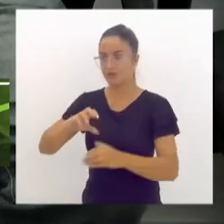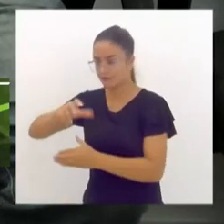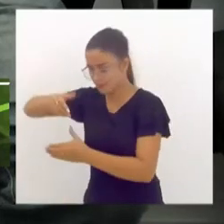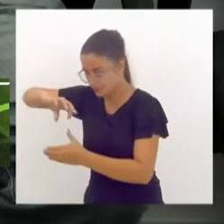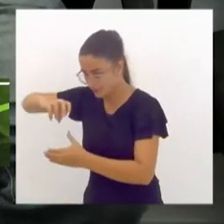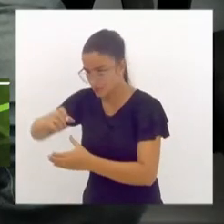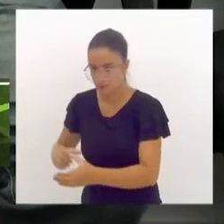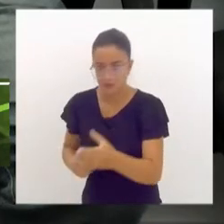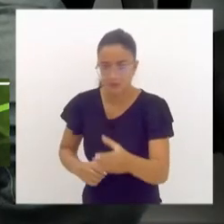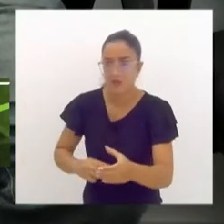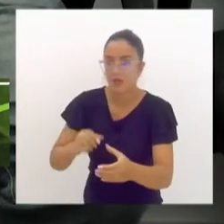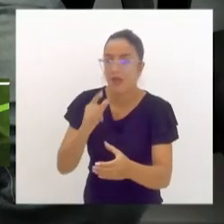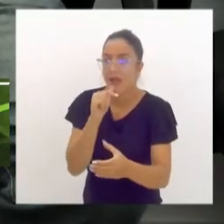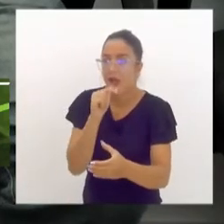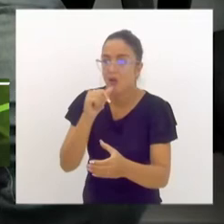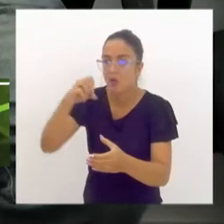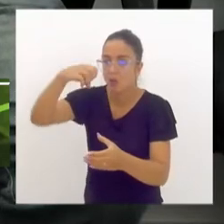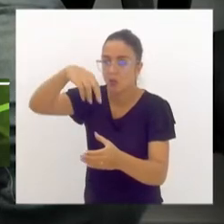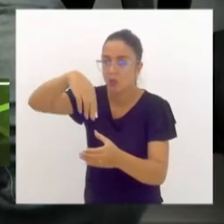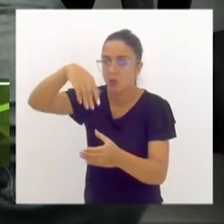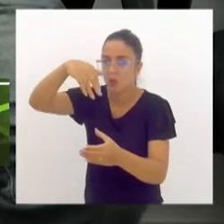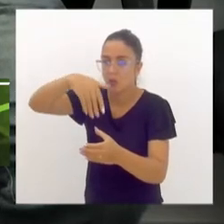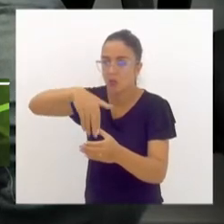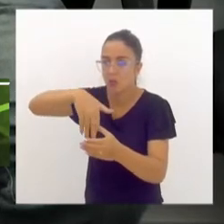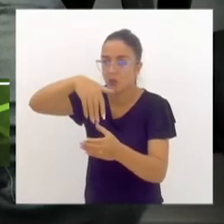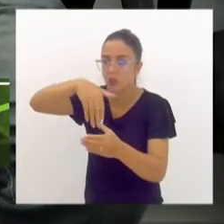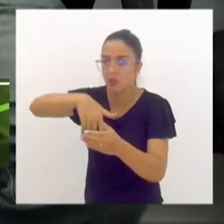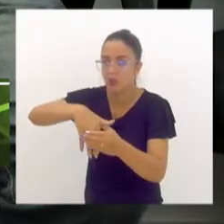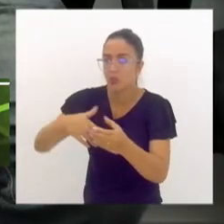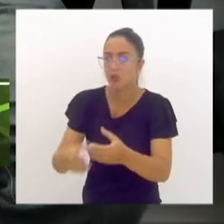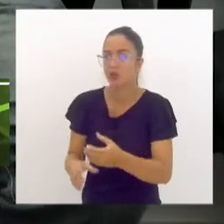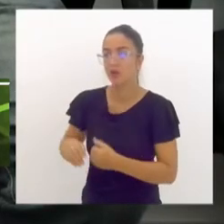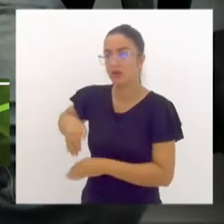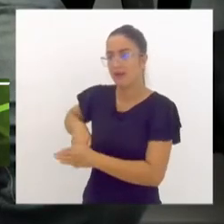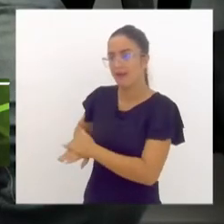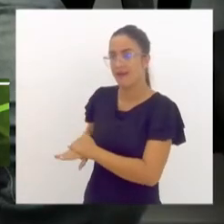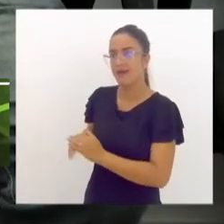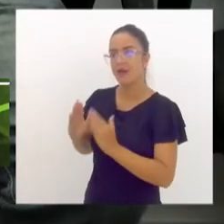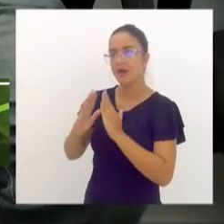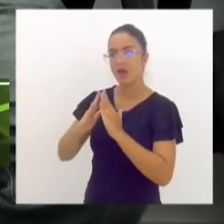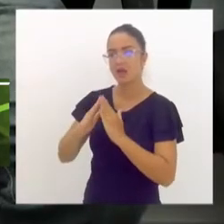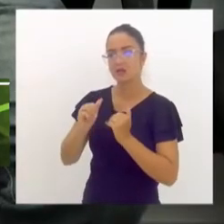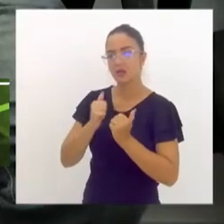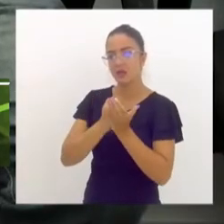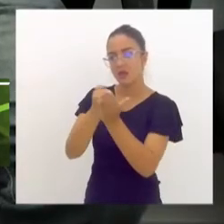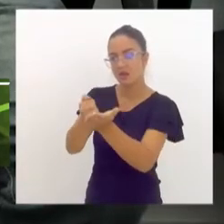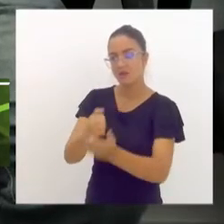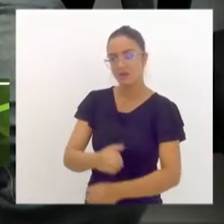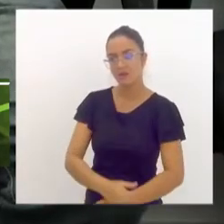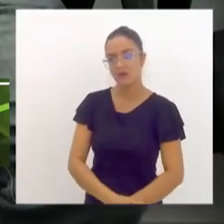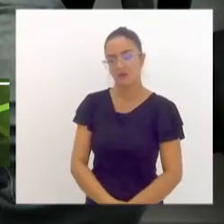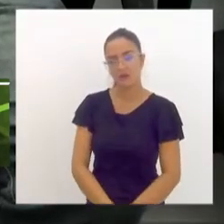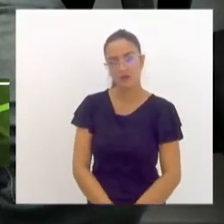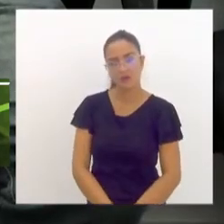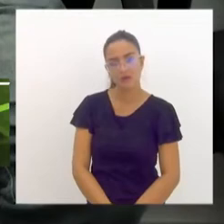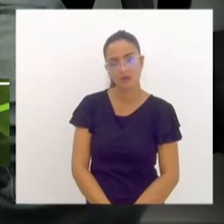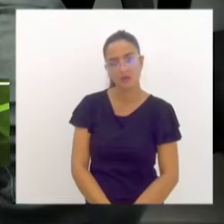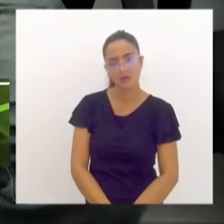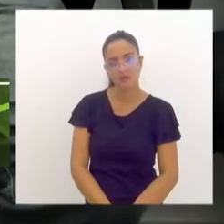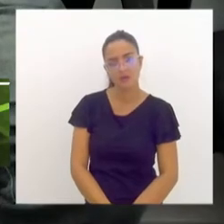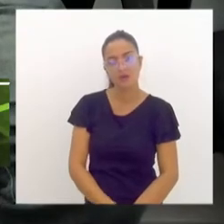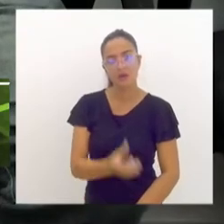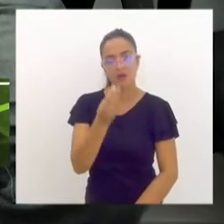água filtrada para poder levar para casa. Isso é a pior situação que nós